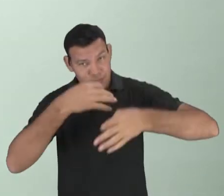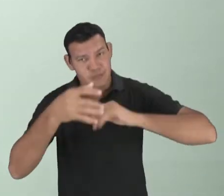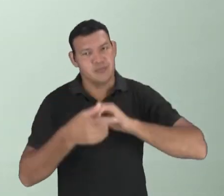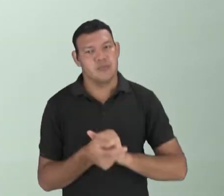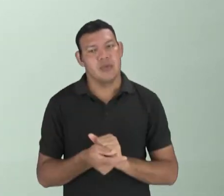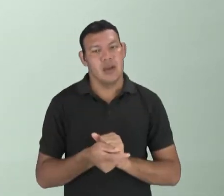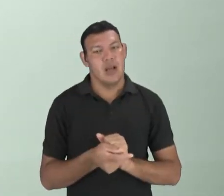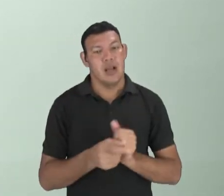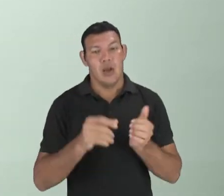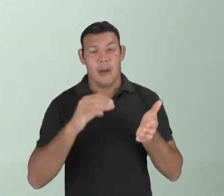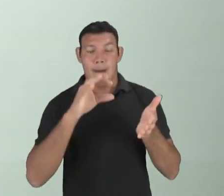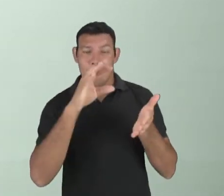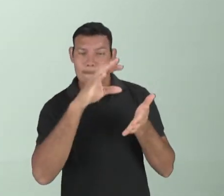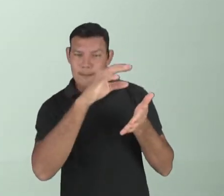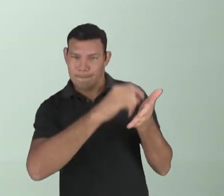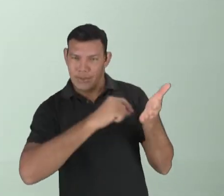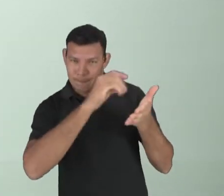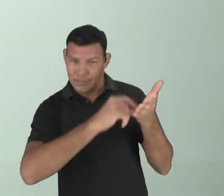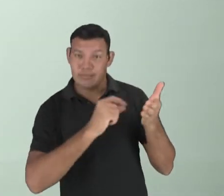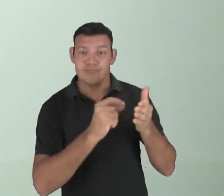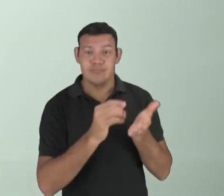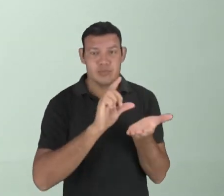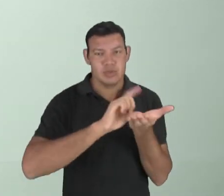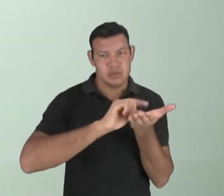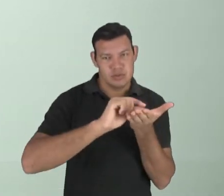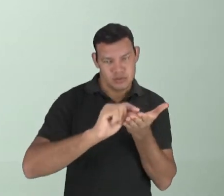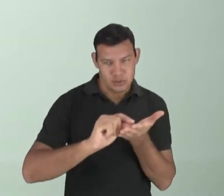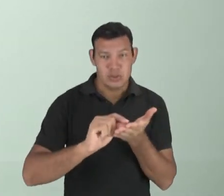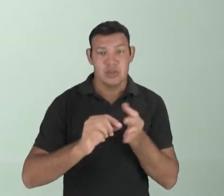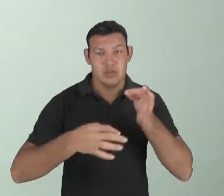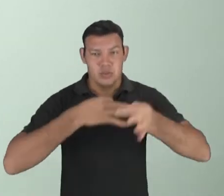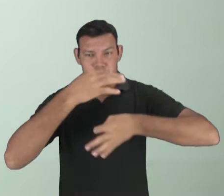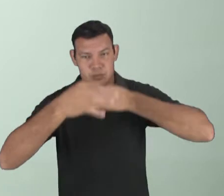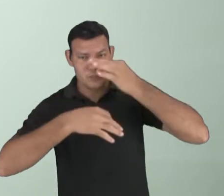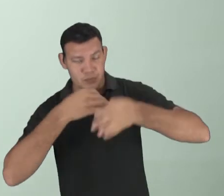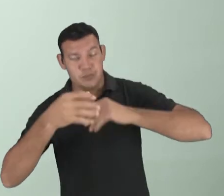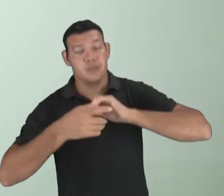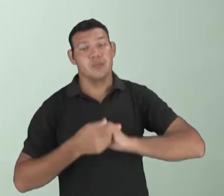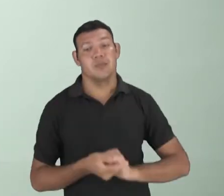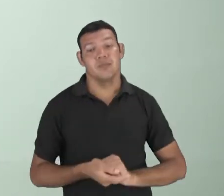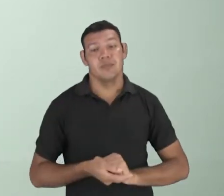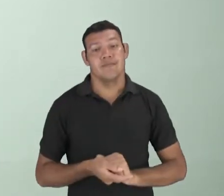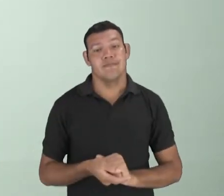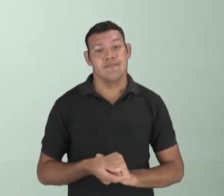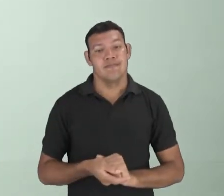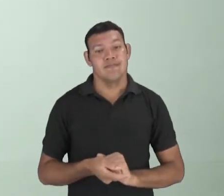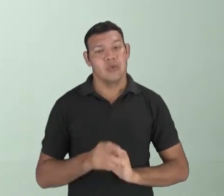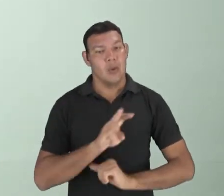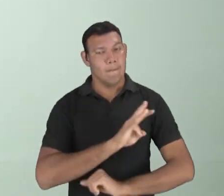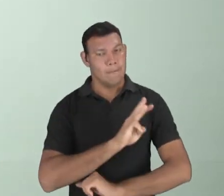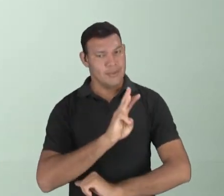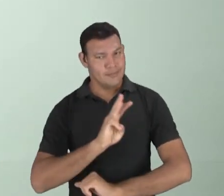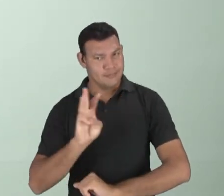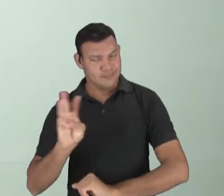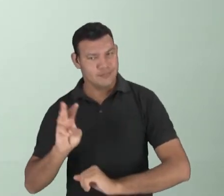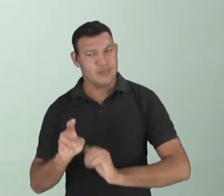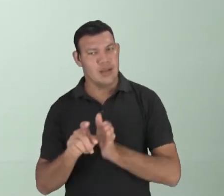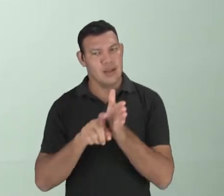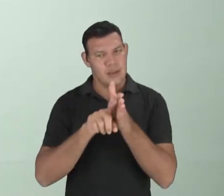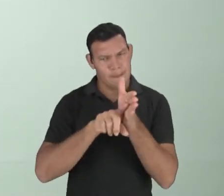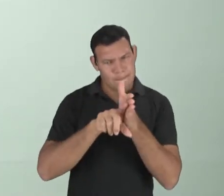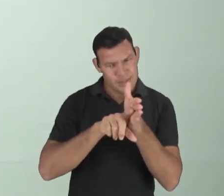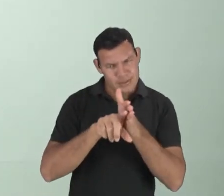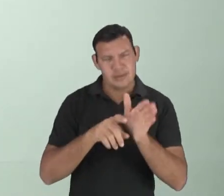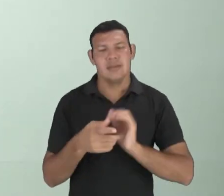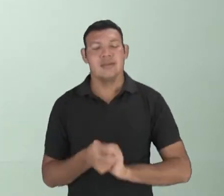de opinião do articulista Marcos Vinícius Machado dos Santos, num site que